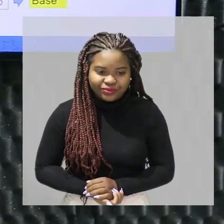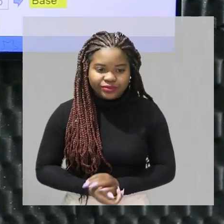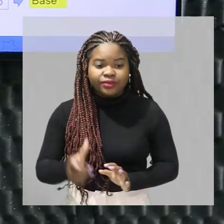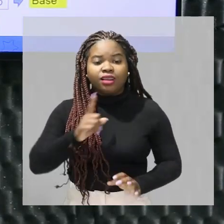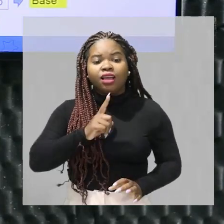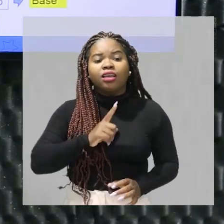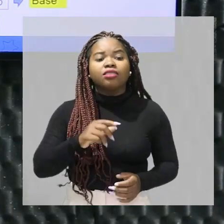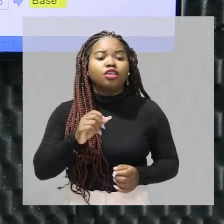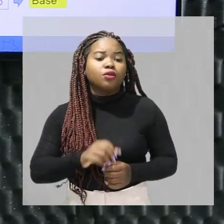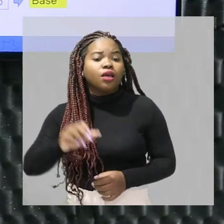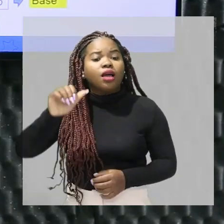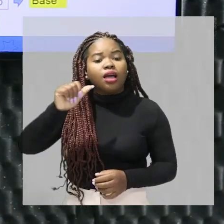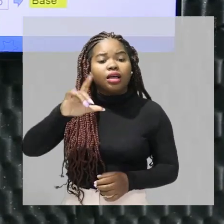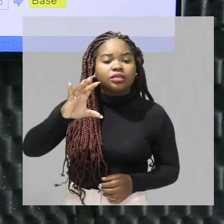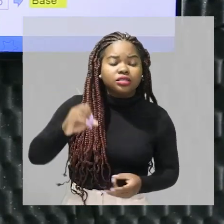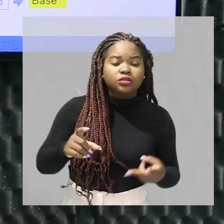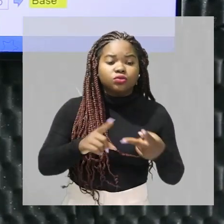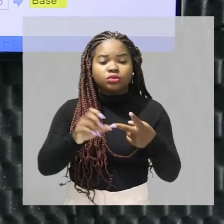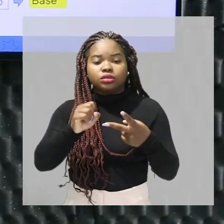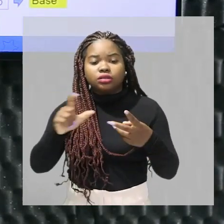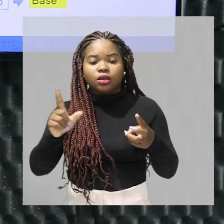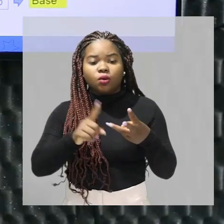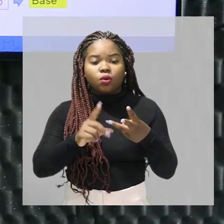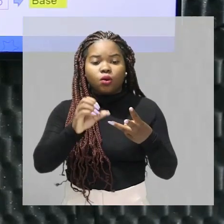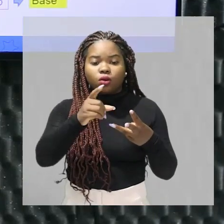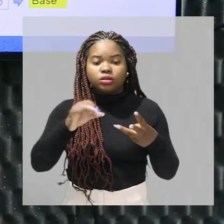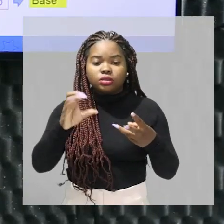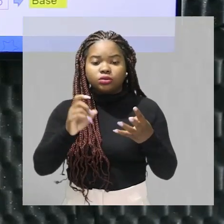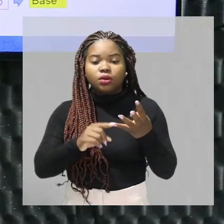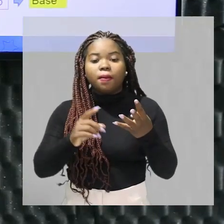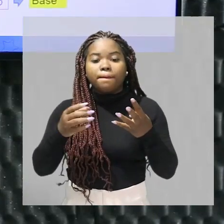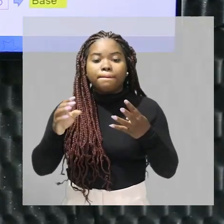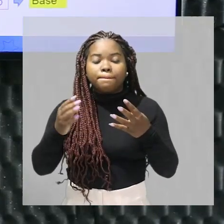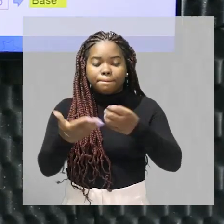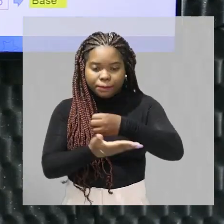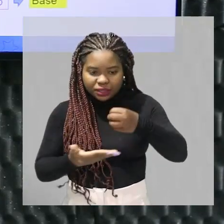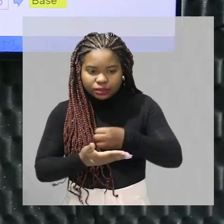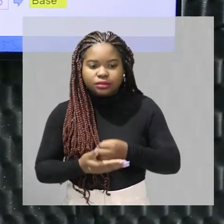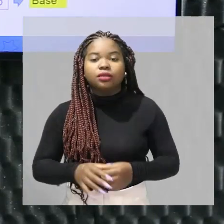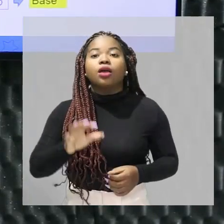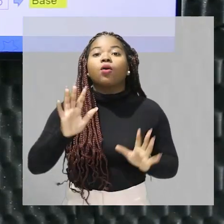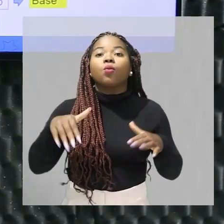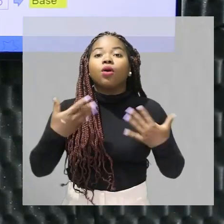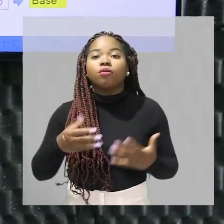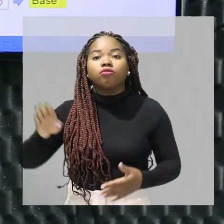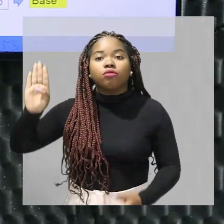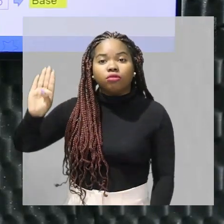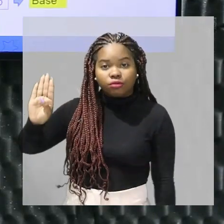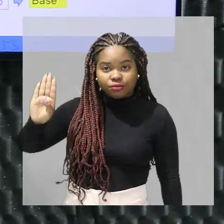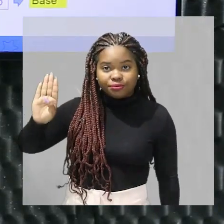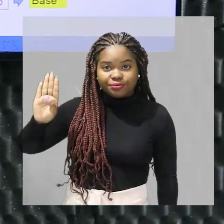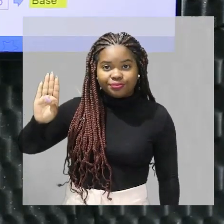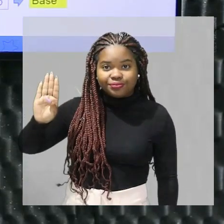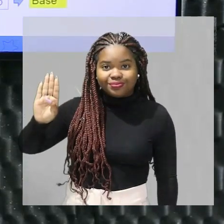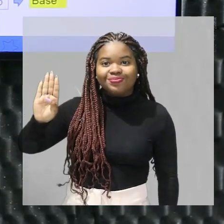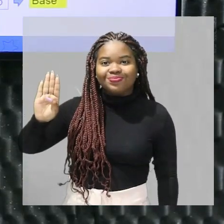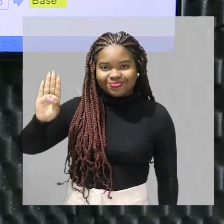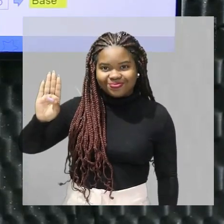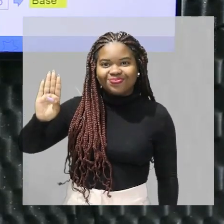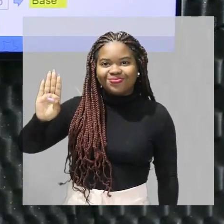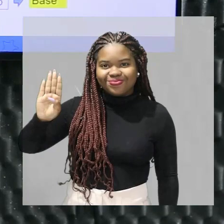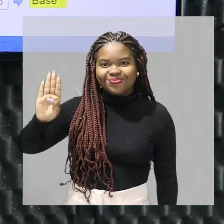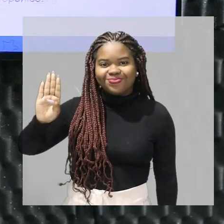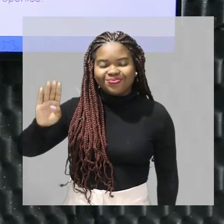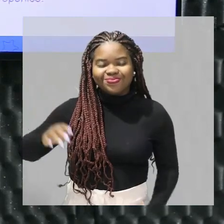vou ter um ácido, um sal, um óxido e uma base. A alternativa correta, a letra B. Tudo bem,